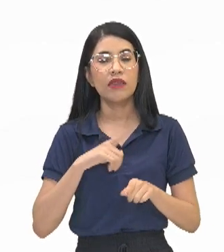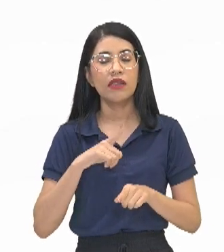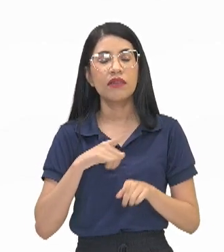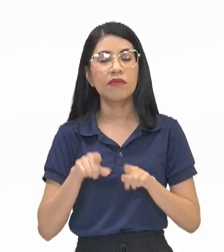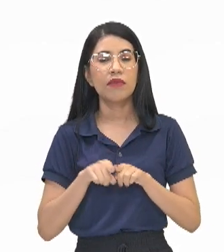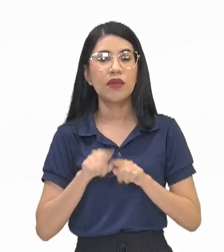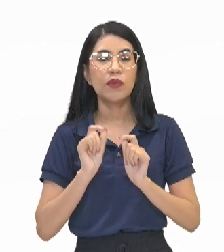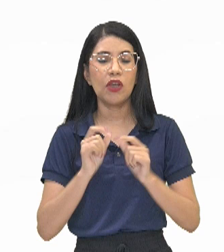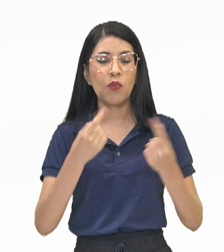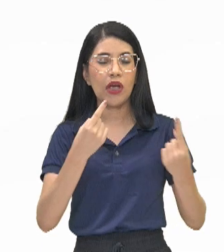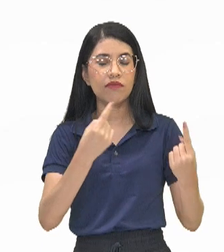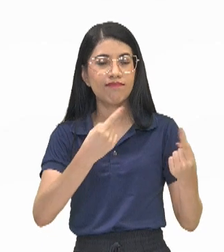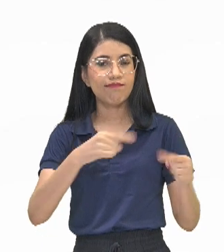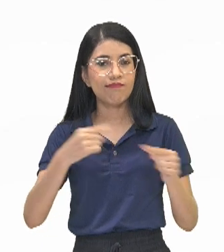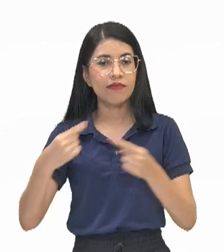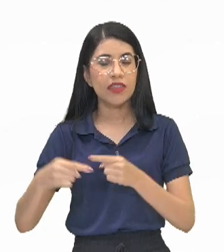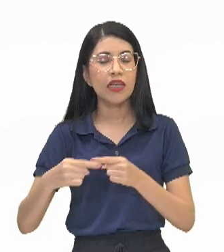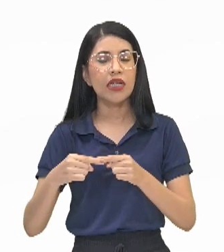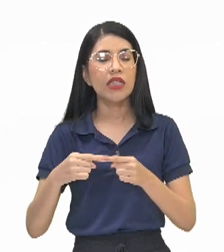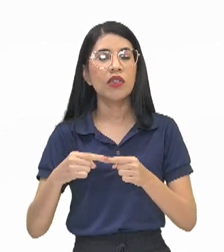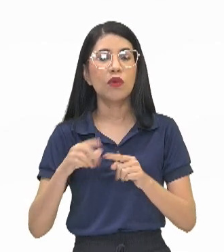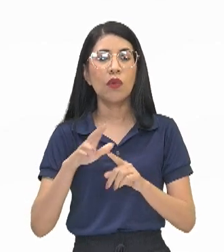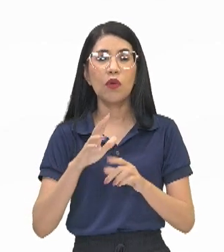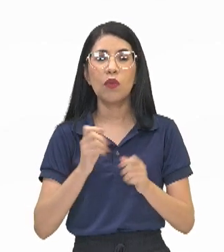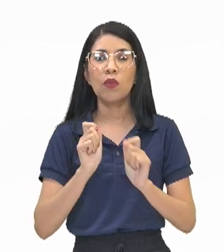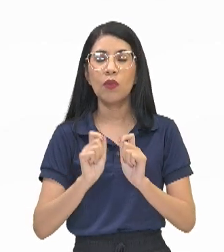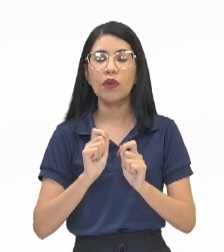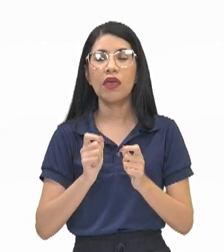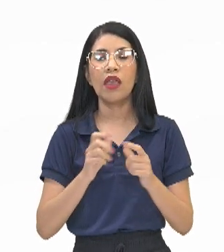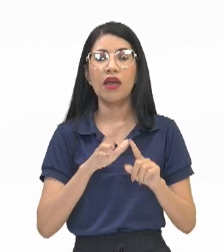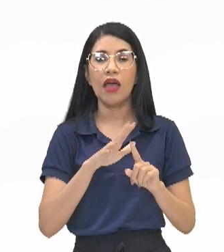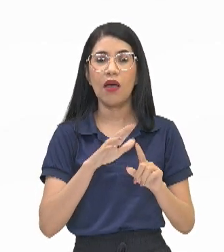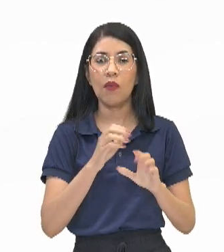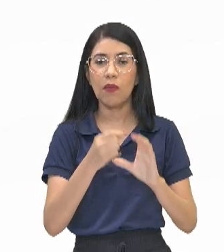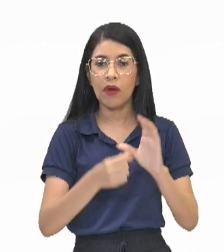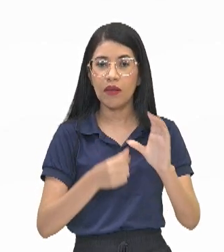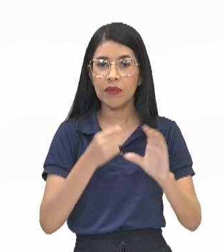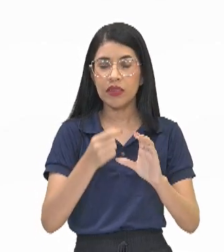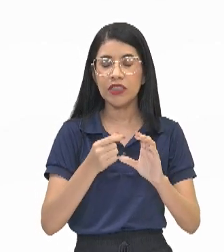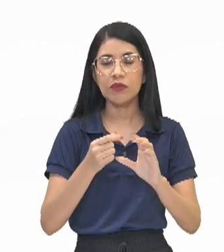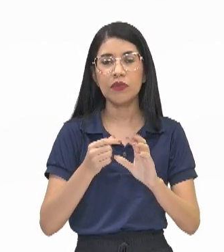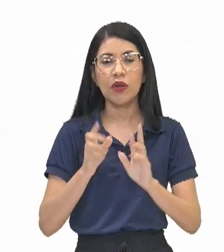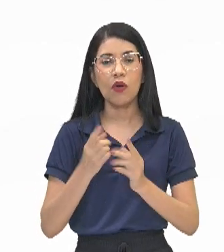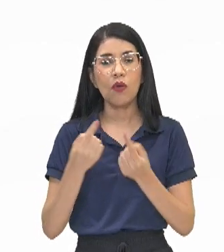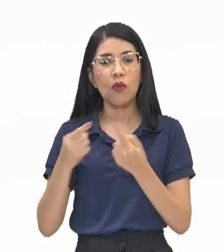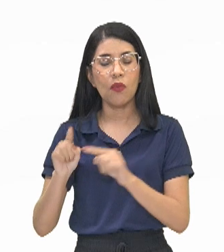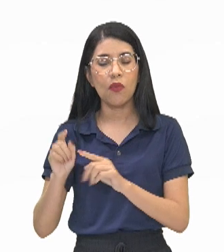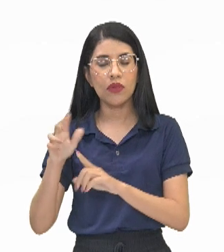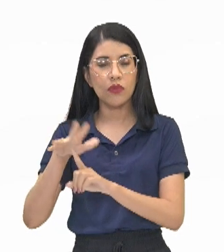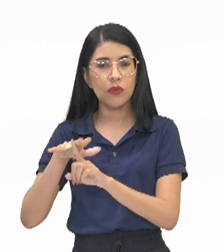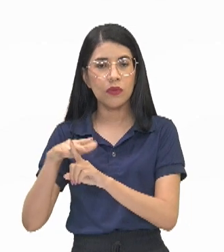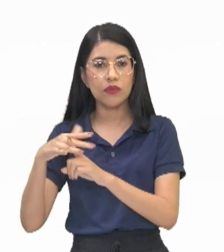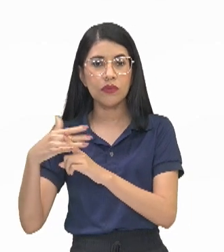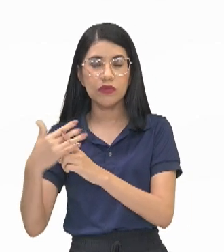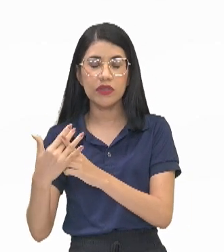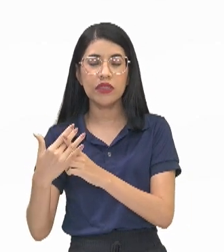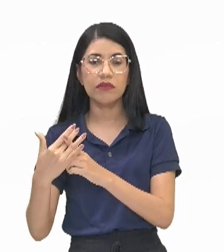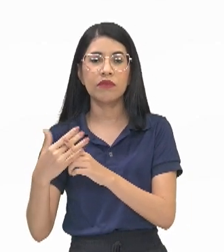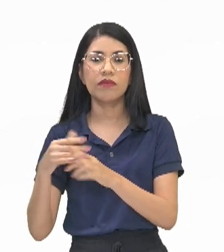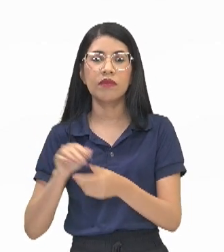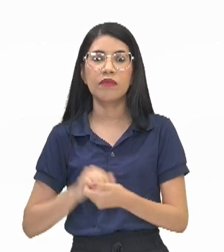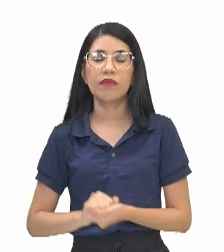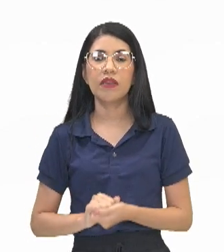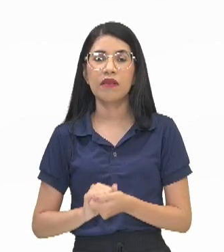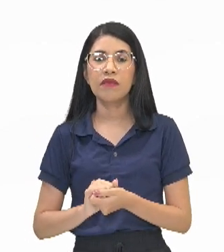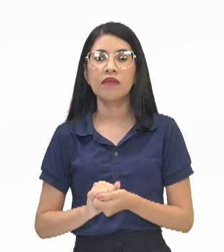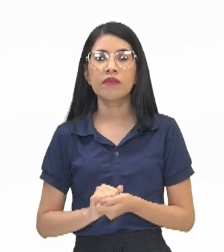esse embate, né, entre capitalismo e comunismo, que na verdade não era nem o comunismo, era o socialismo, né, porque o comunismo, aqui a gente pode